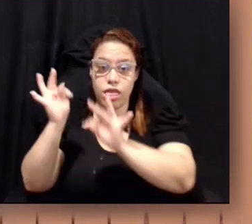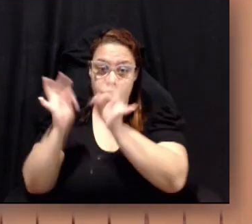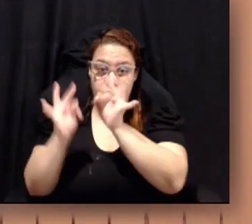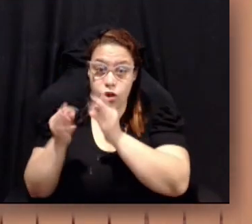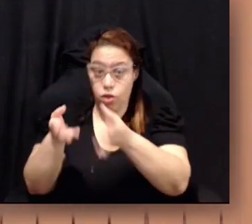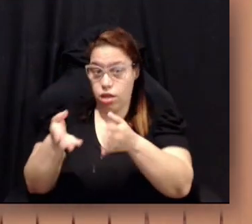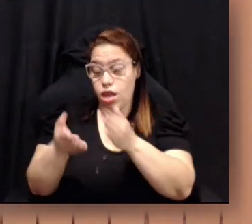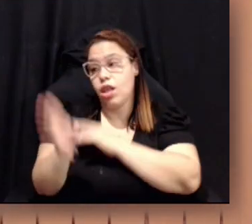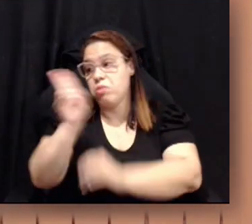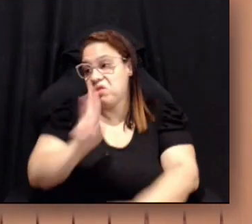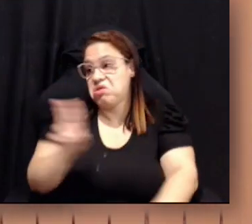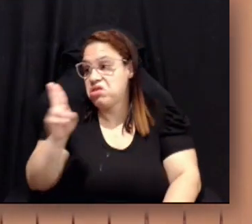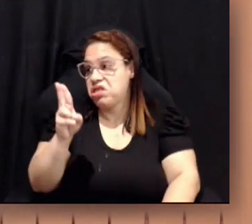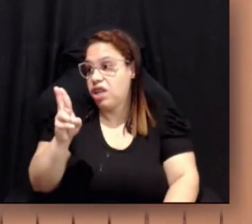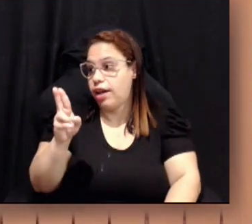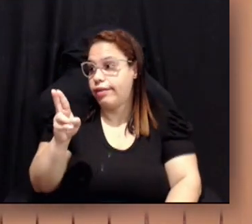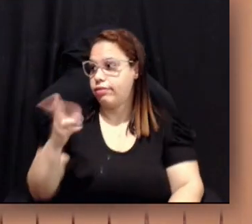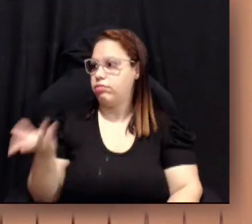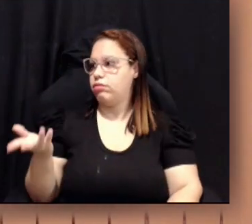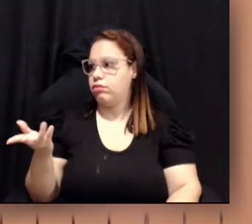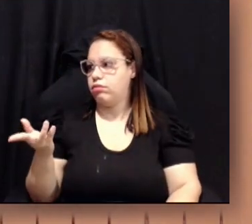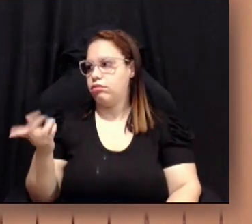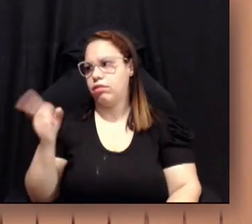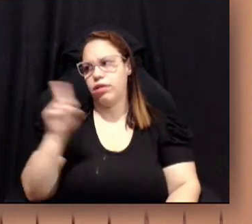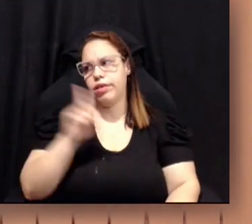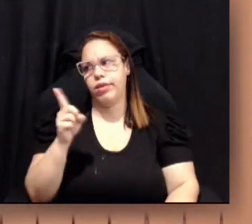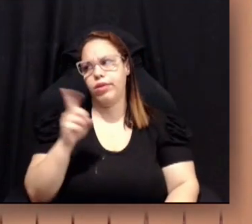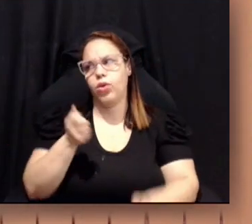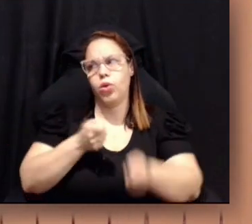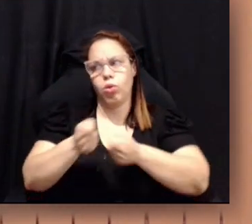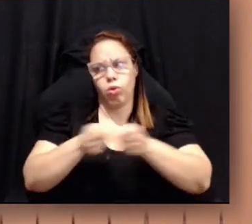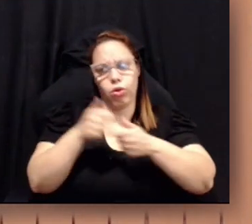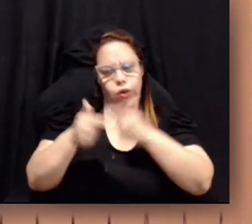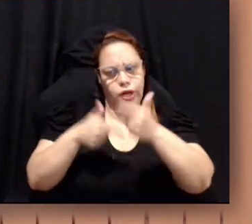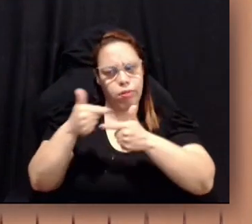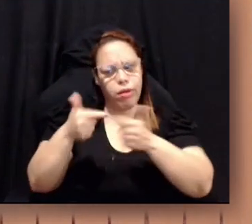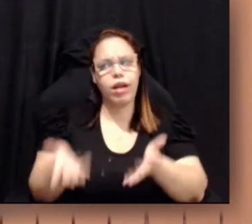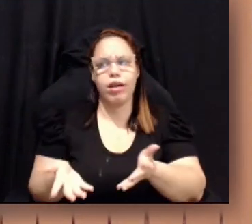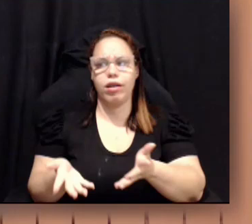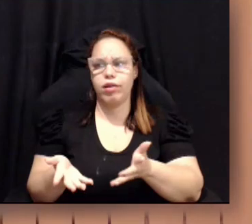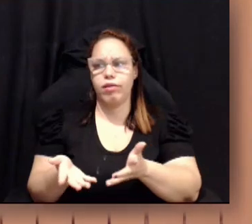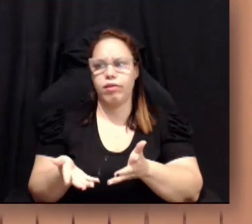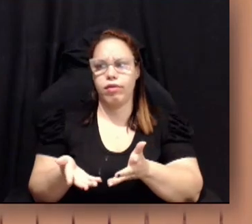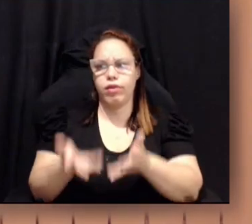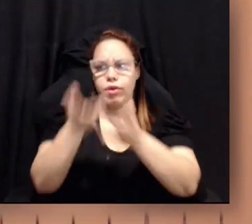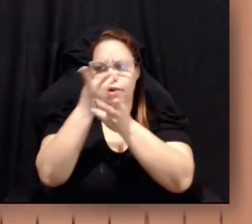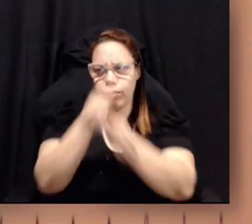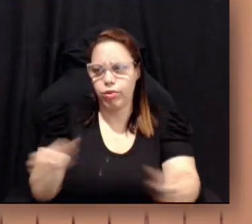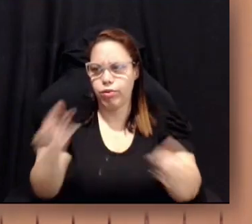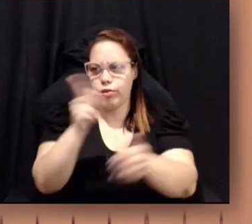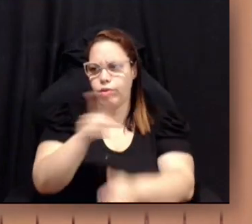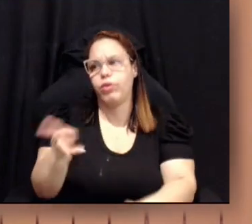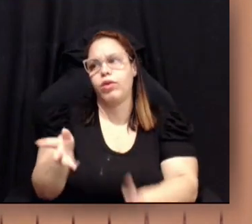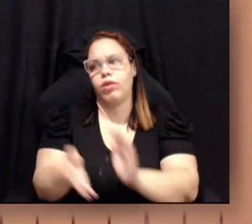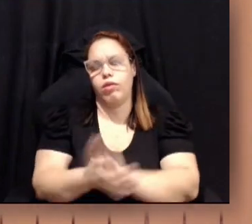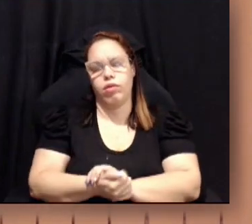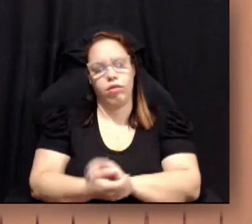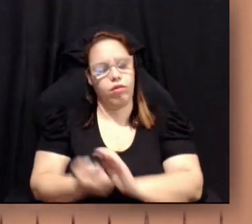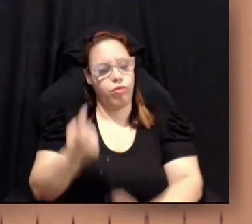ao nosso favor, mas não para controlar o trabalho, não para desqualificar o professor. A primeira